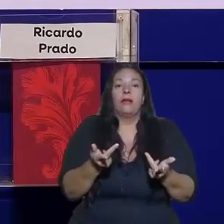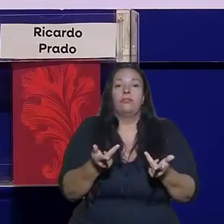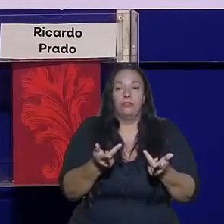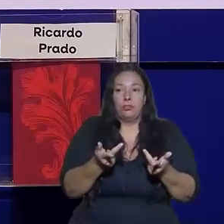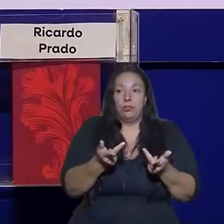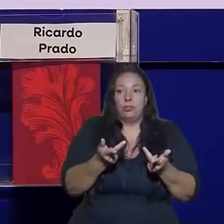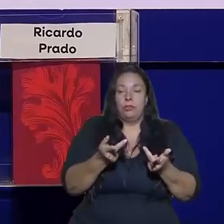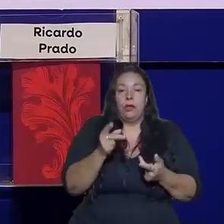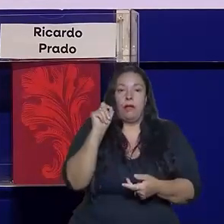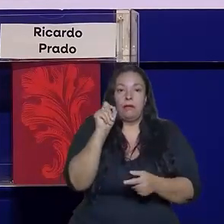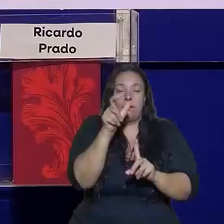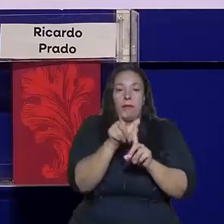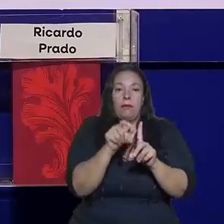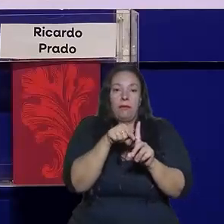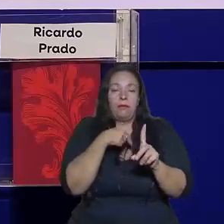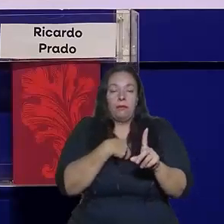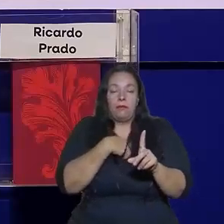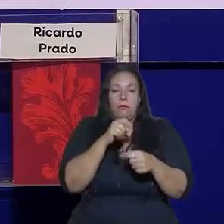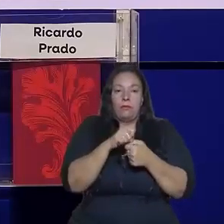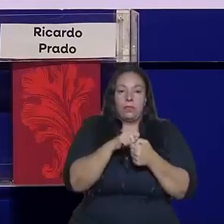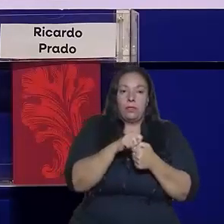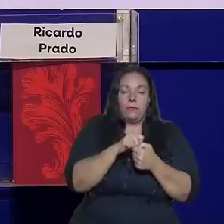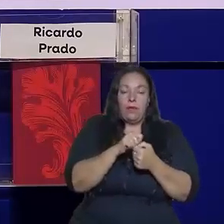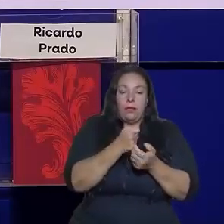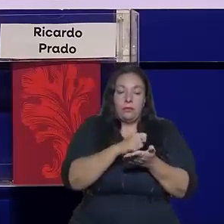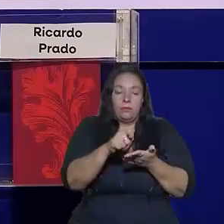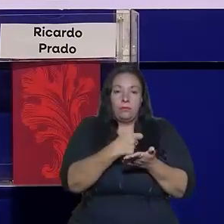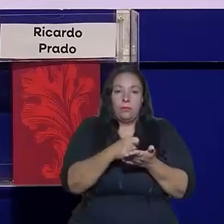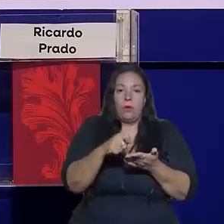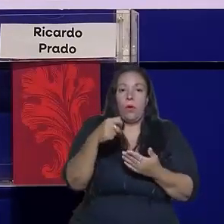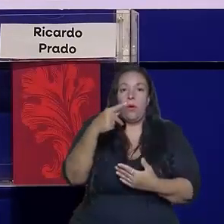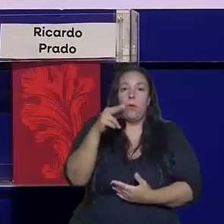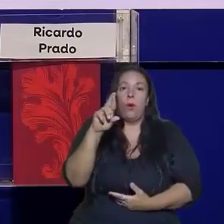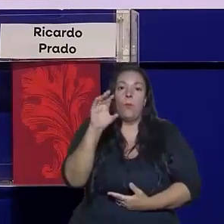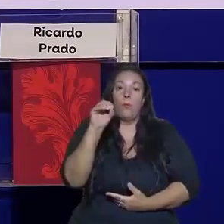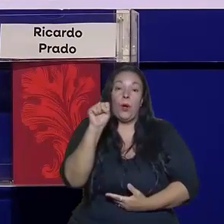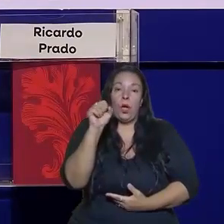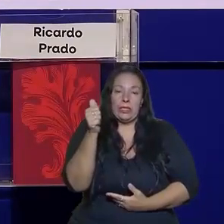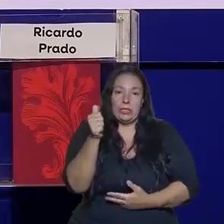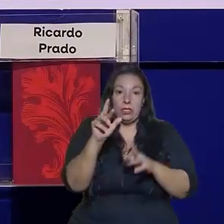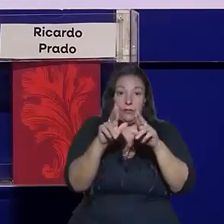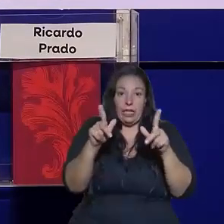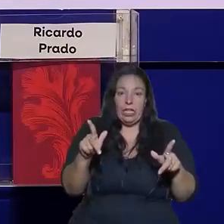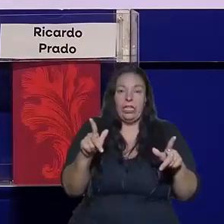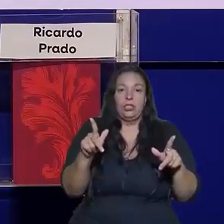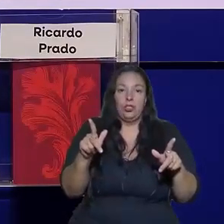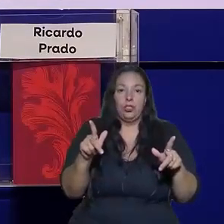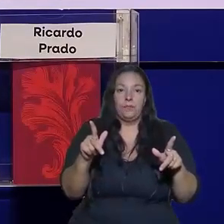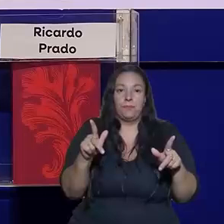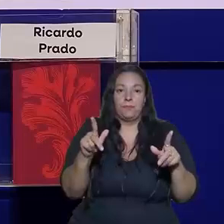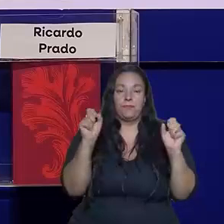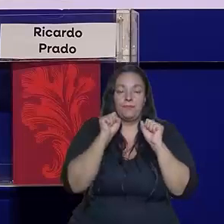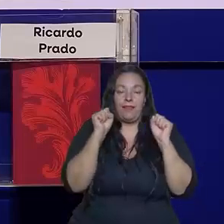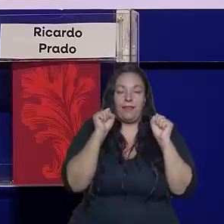muito aquém daquilo que eu escrevo como prosa, diferente, por exemplo, da